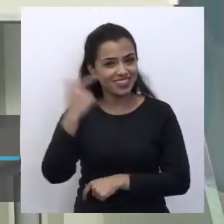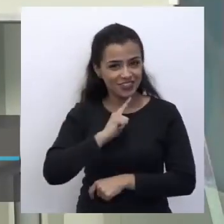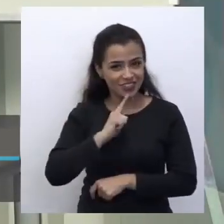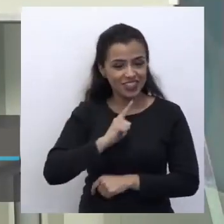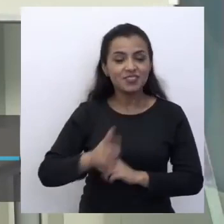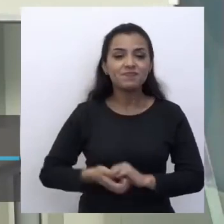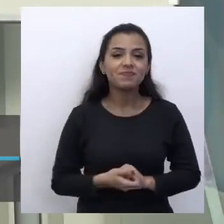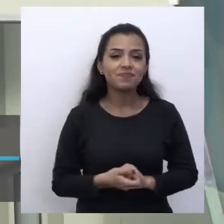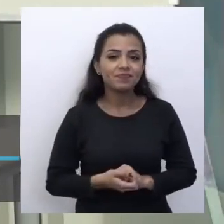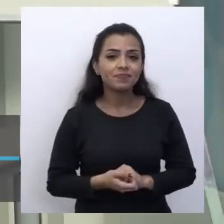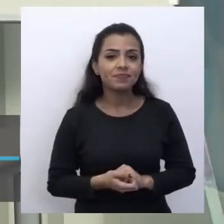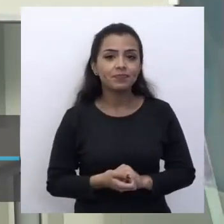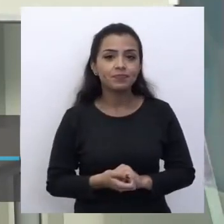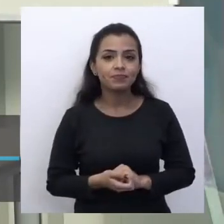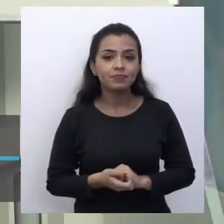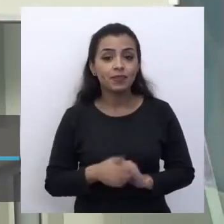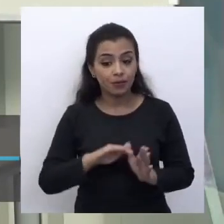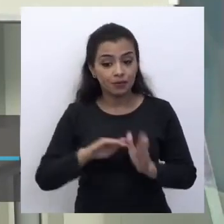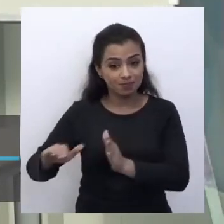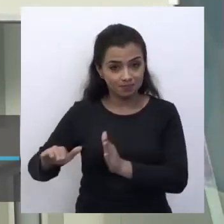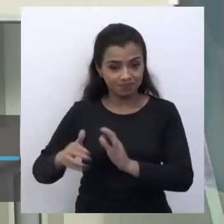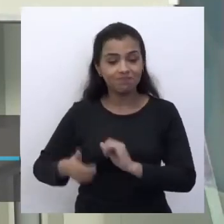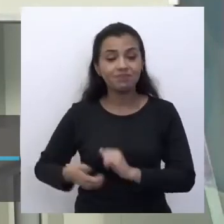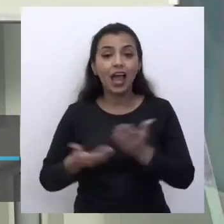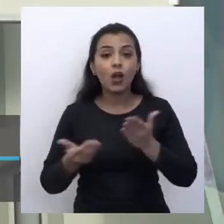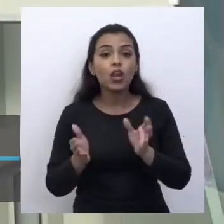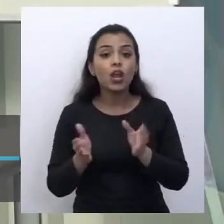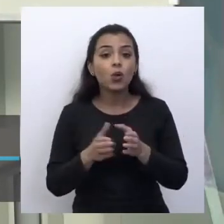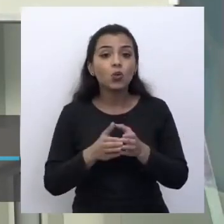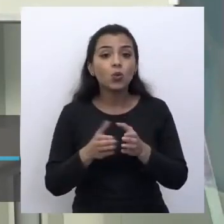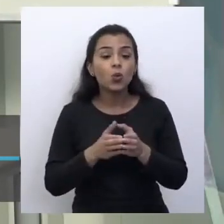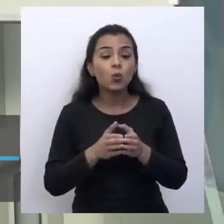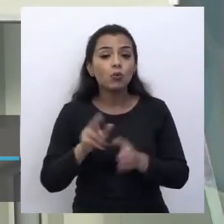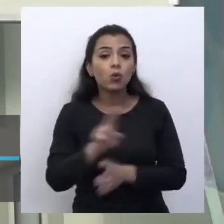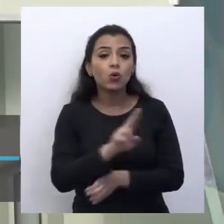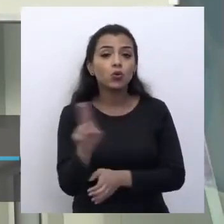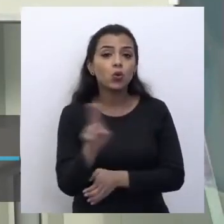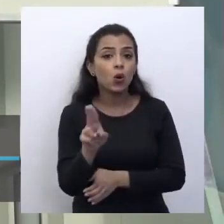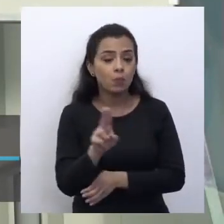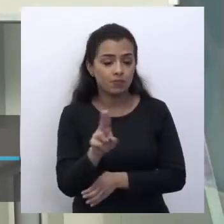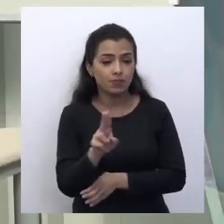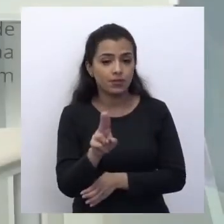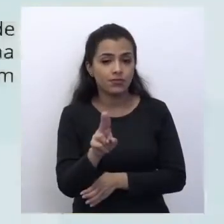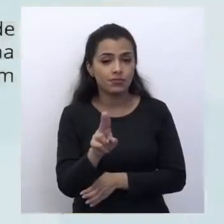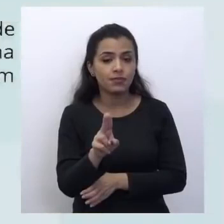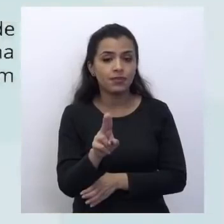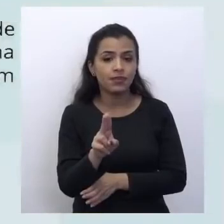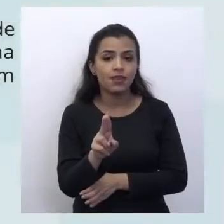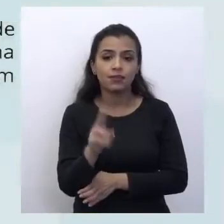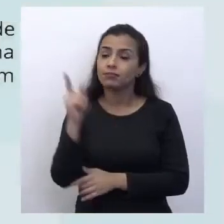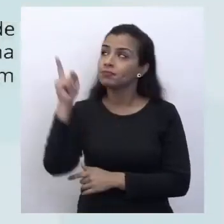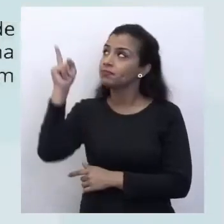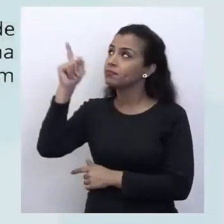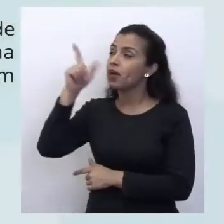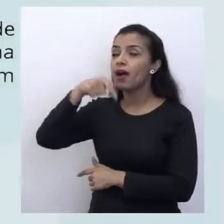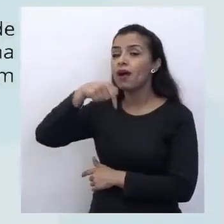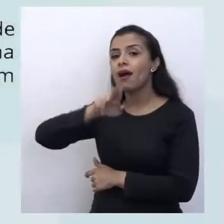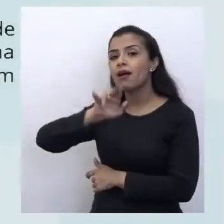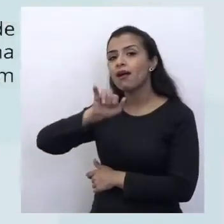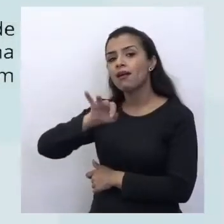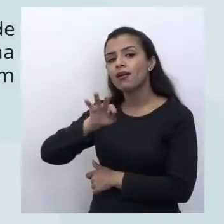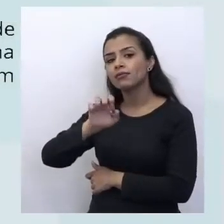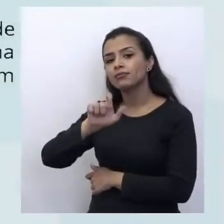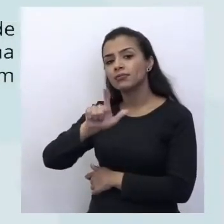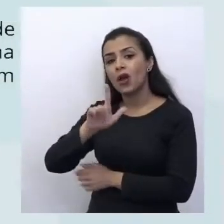grupo bacana. Esse é um grupo chamado Grupo Quintal. A Companhia do Quintal surgiu em 2002 e é formado